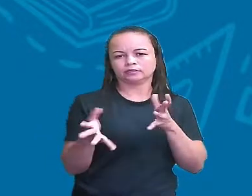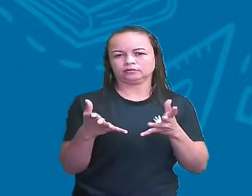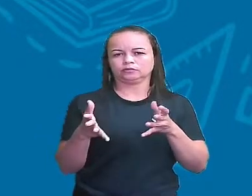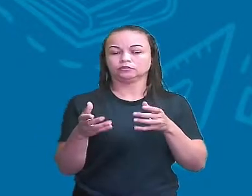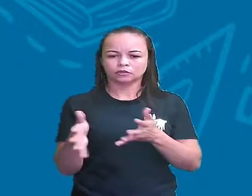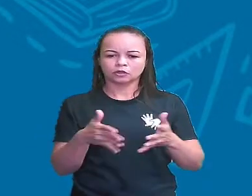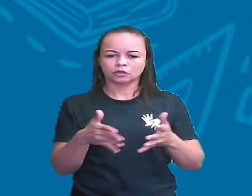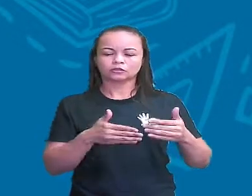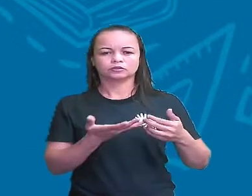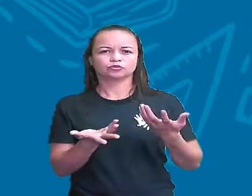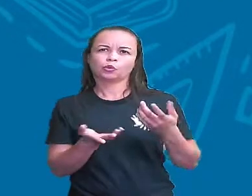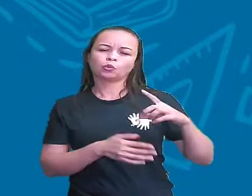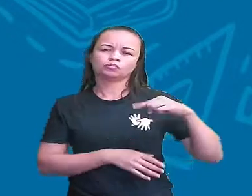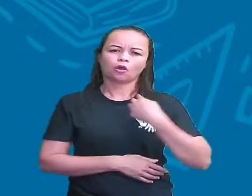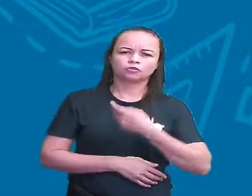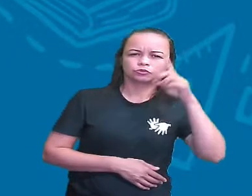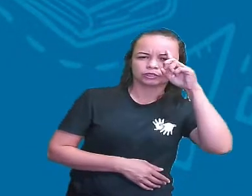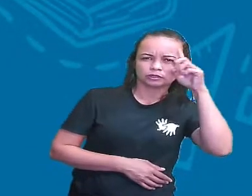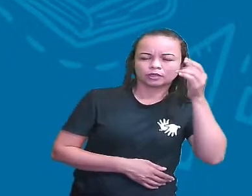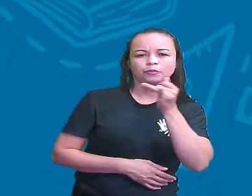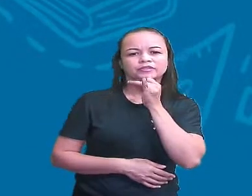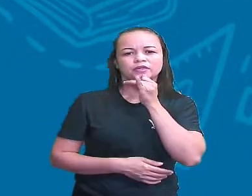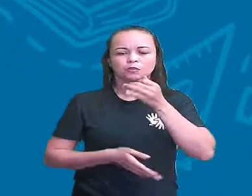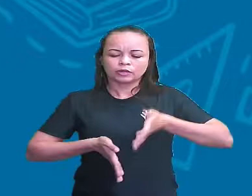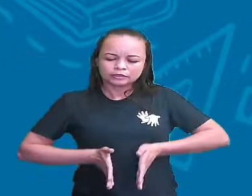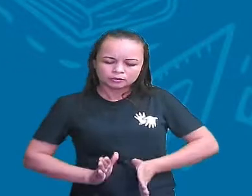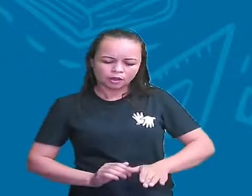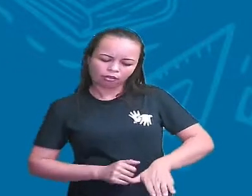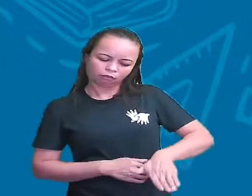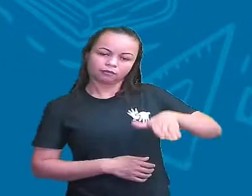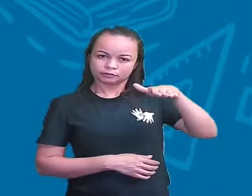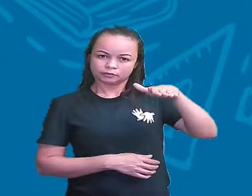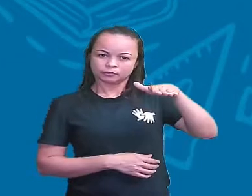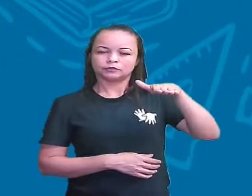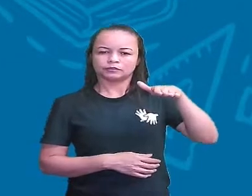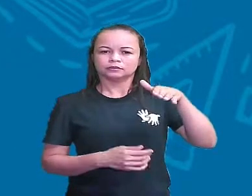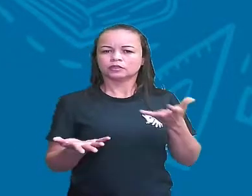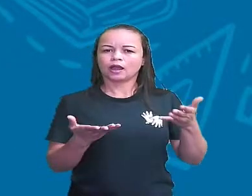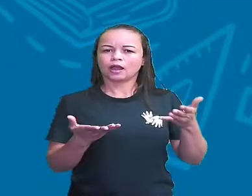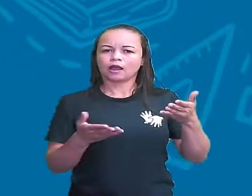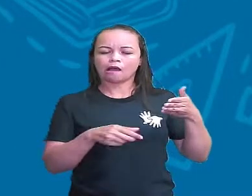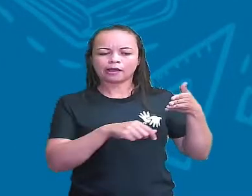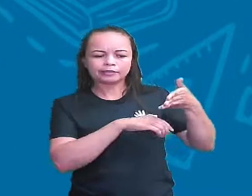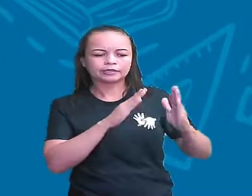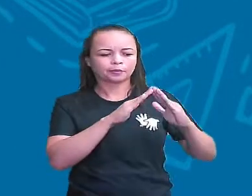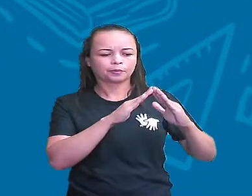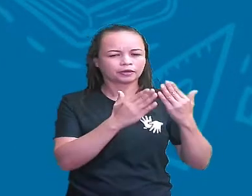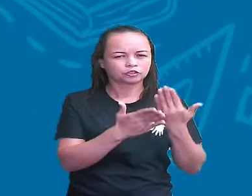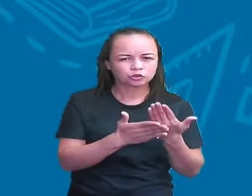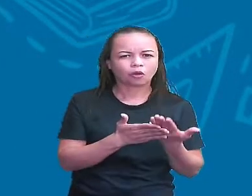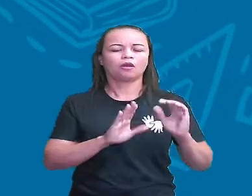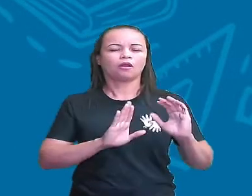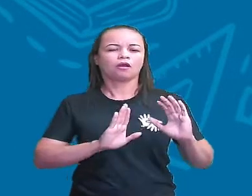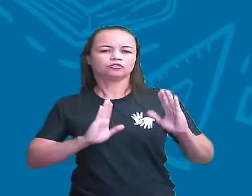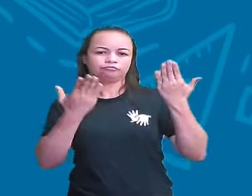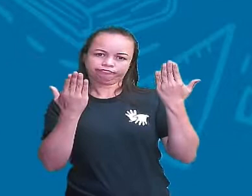nossas ações e atividades. Por exemplo, o nascimento, o crescimento, né, a ida para a escola, as festas.